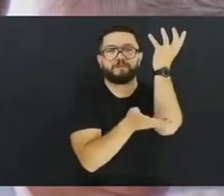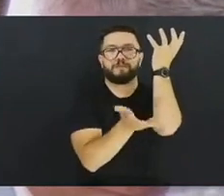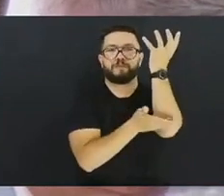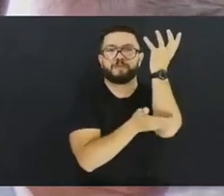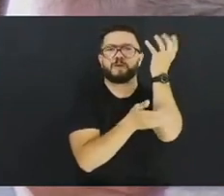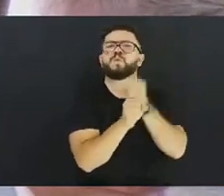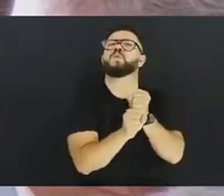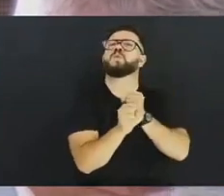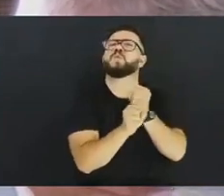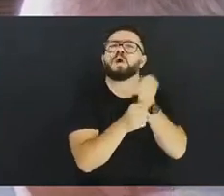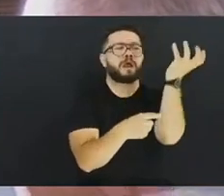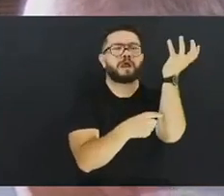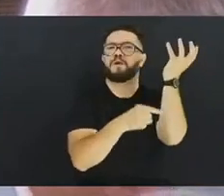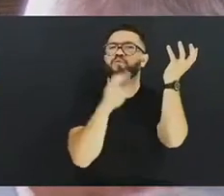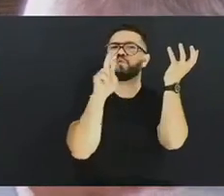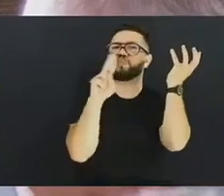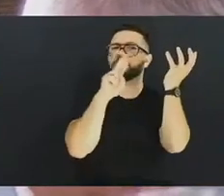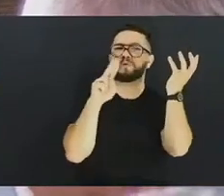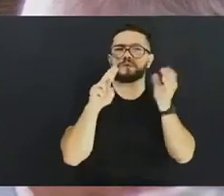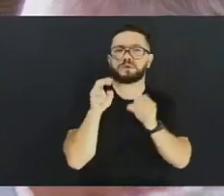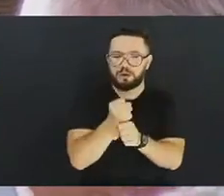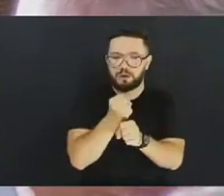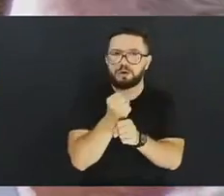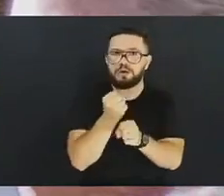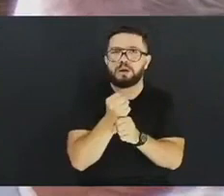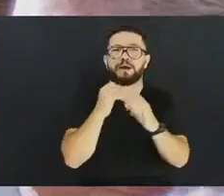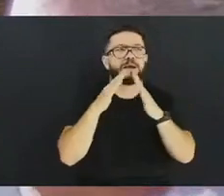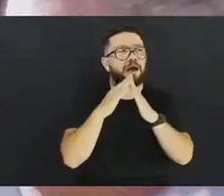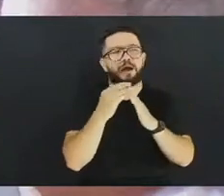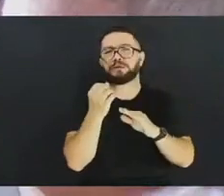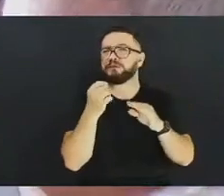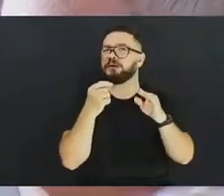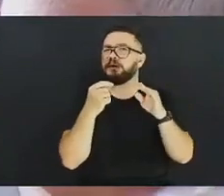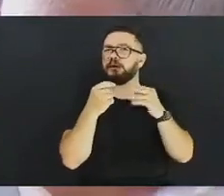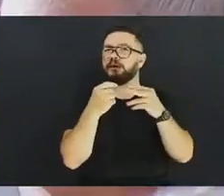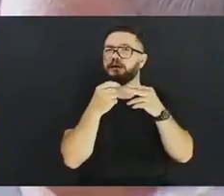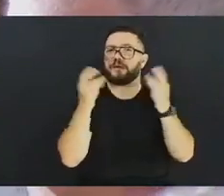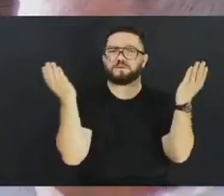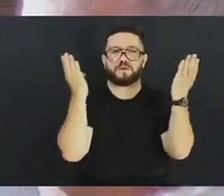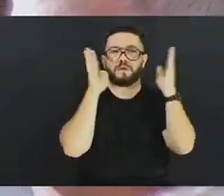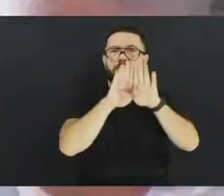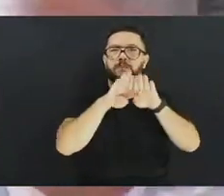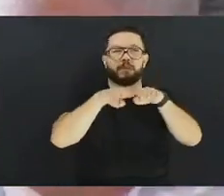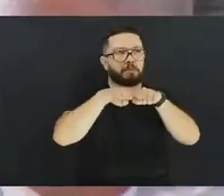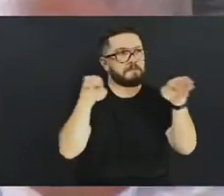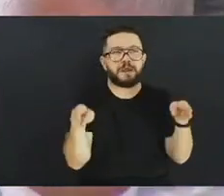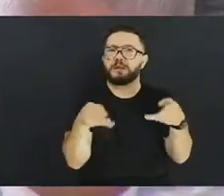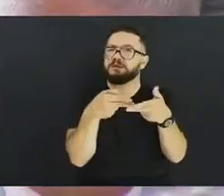móveis, construção de casas, etc. Seria isso. Então, se já existe alguma área de